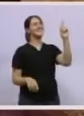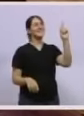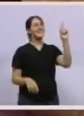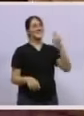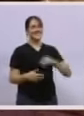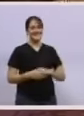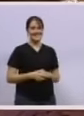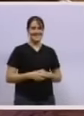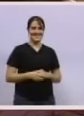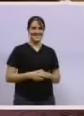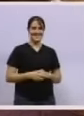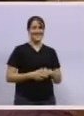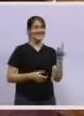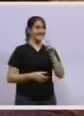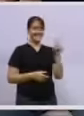lado. Ah.